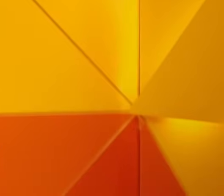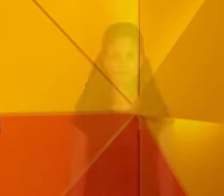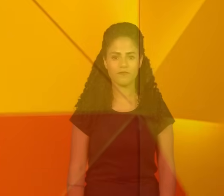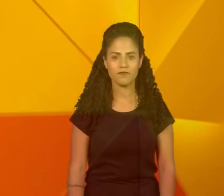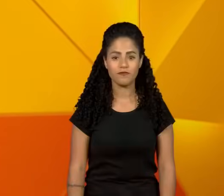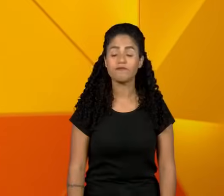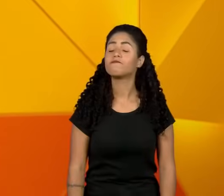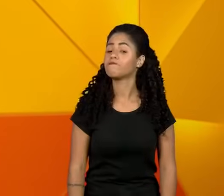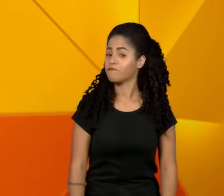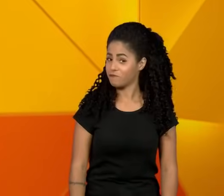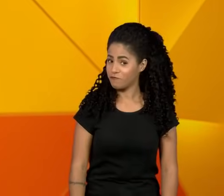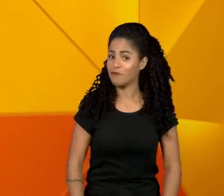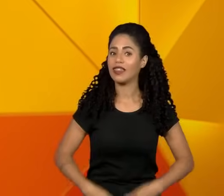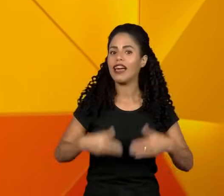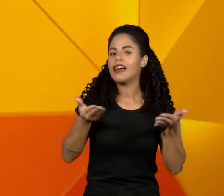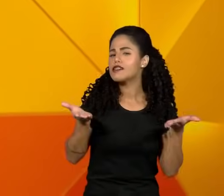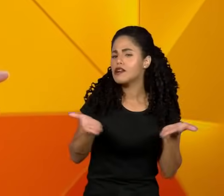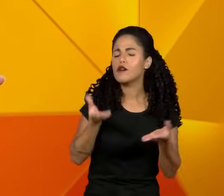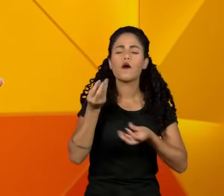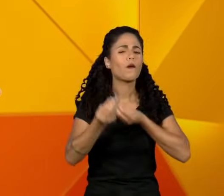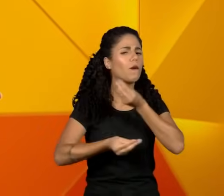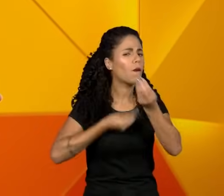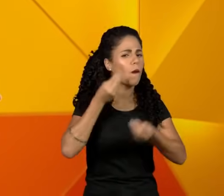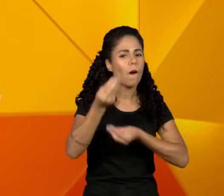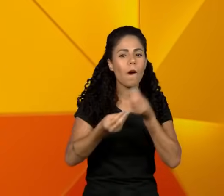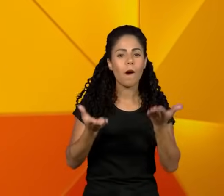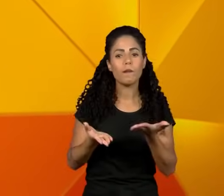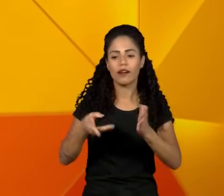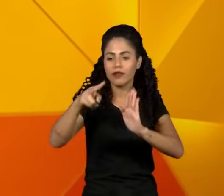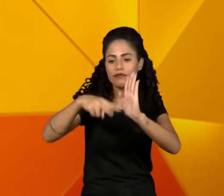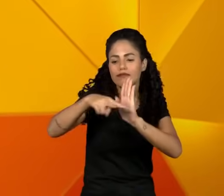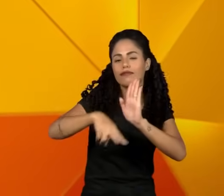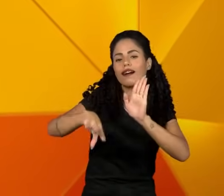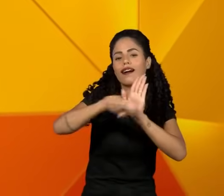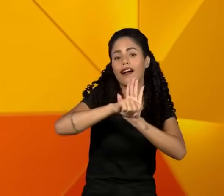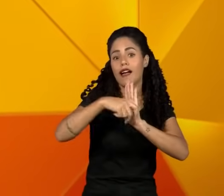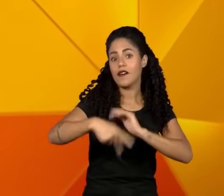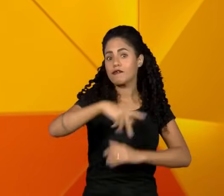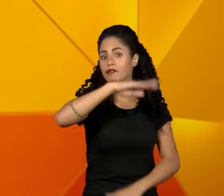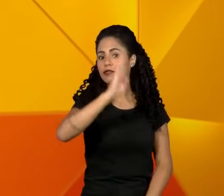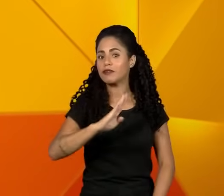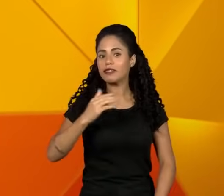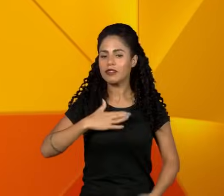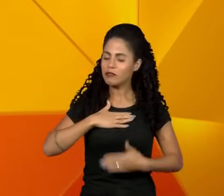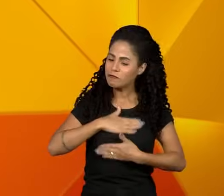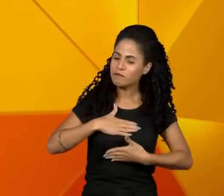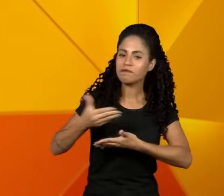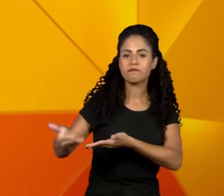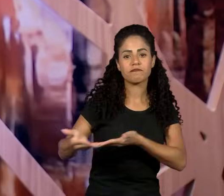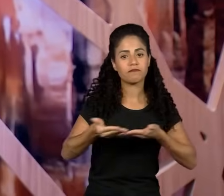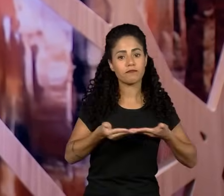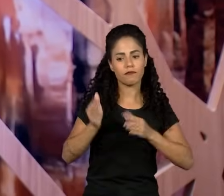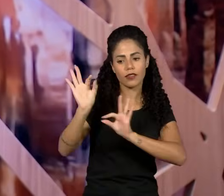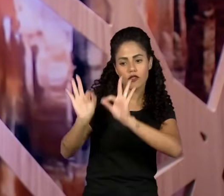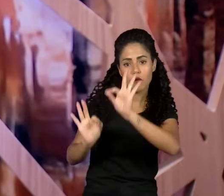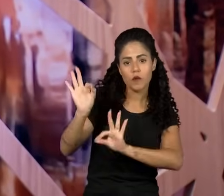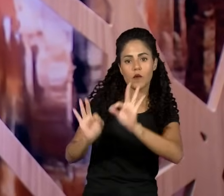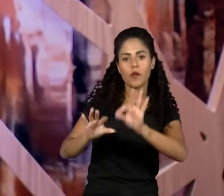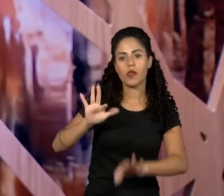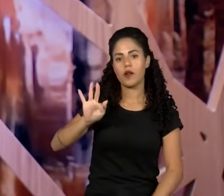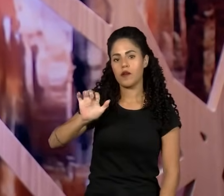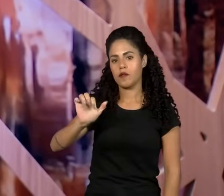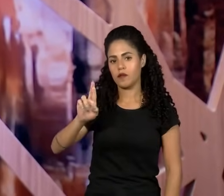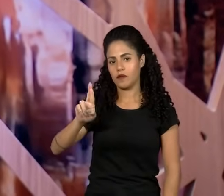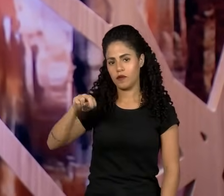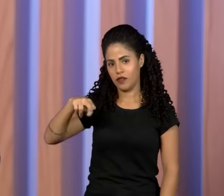Bom, e para a gente dar um panorama de como anda o audiovisual brasileiro, eu tenho o prazer de receber aqui a produtora executiva Fernanda